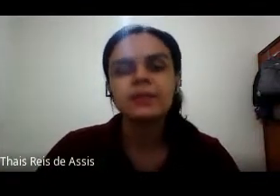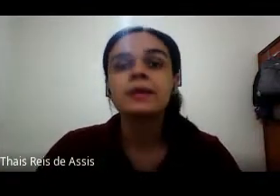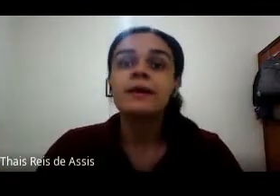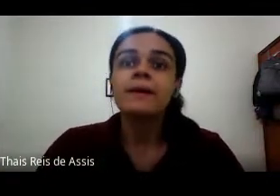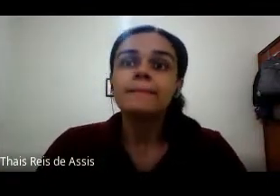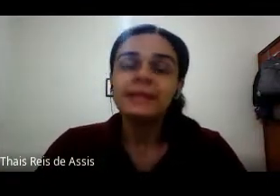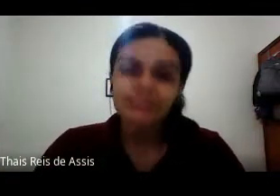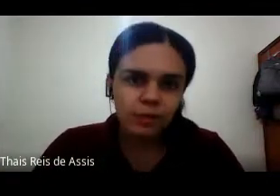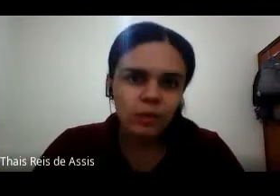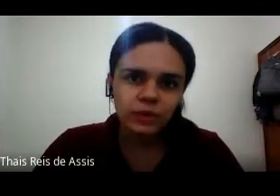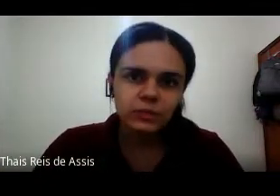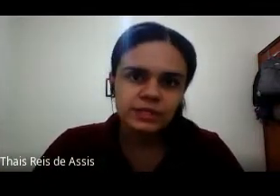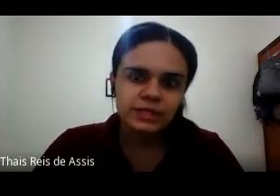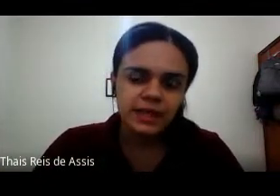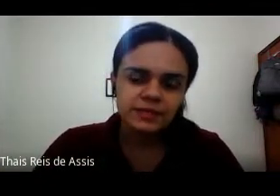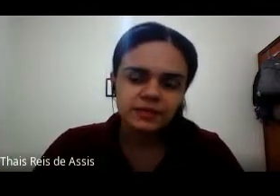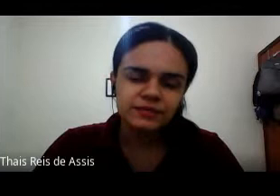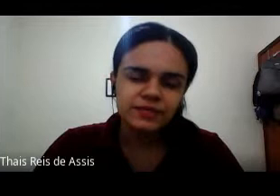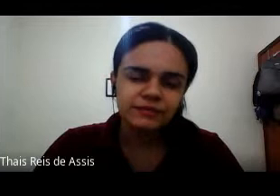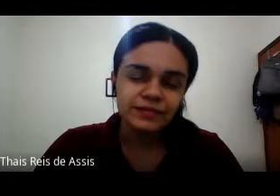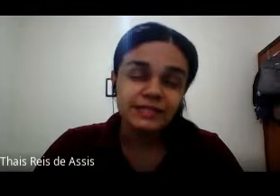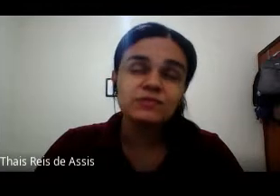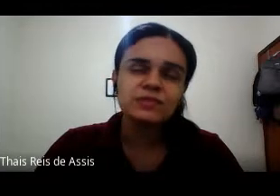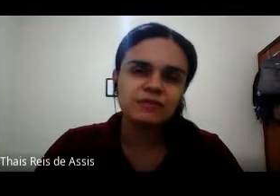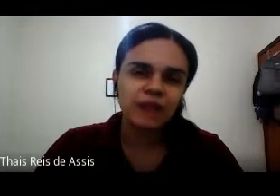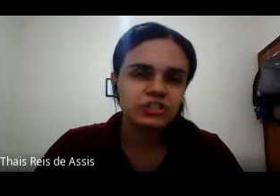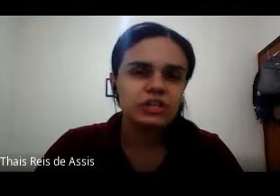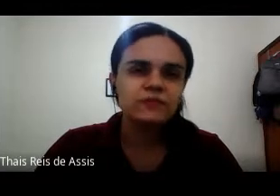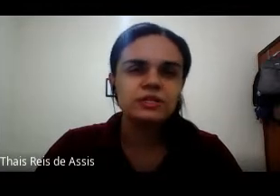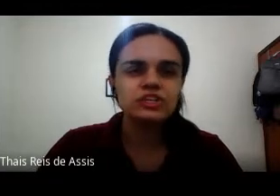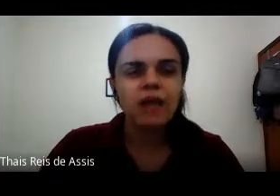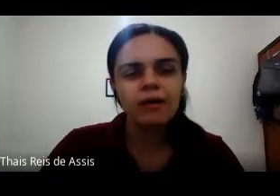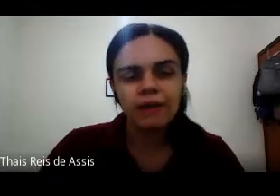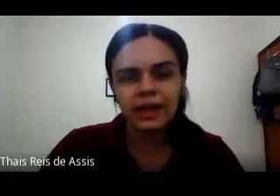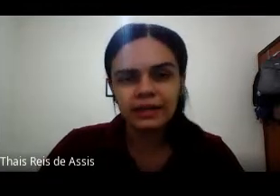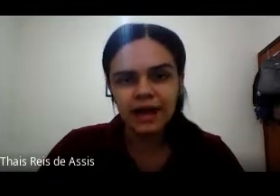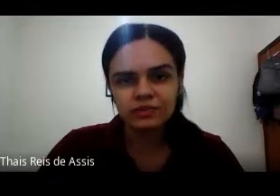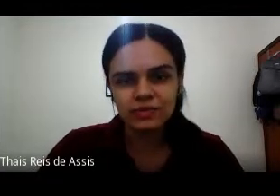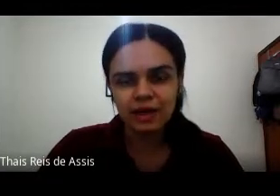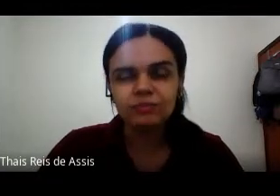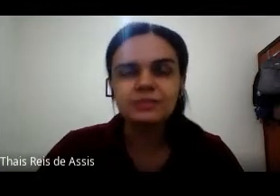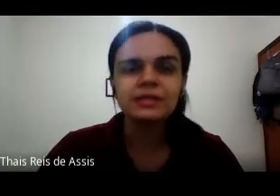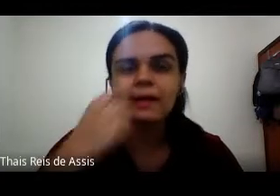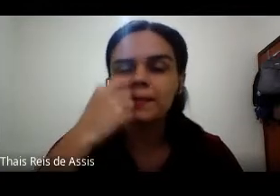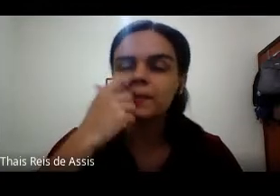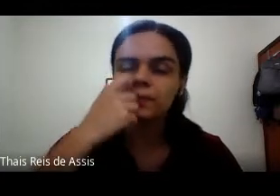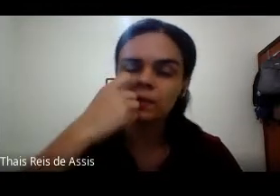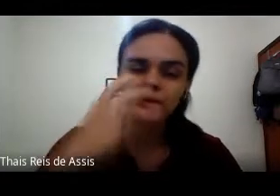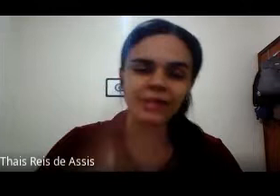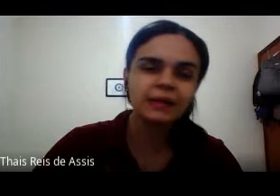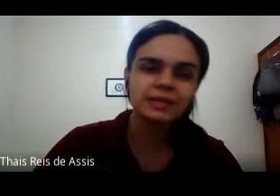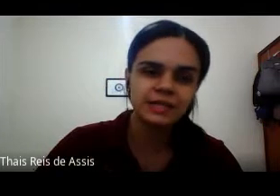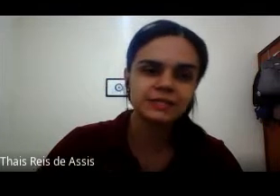dosar. Prezar por conteúdos que tenham, que sejam significativos, que dialoguem com a realidade dos alunos, ter